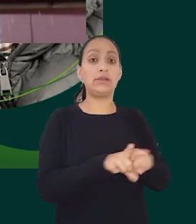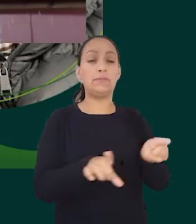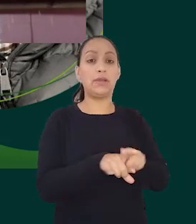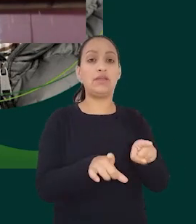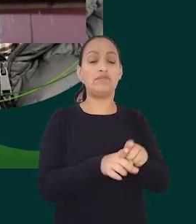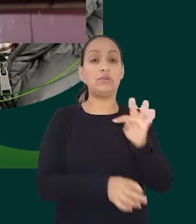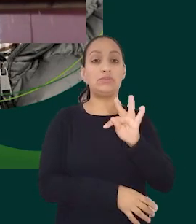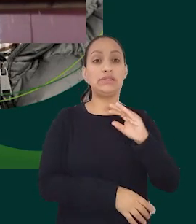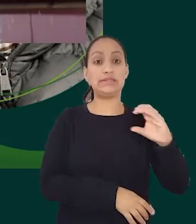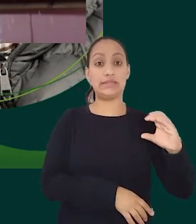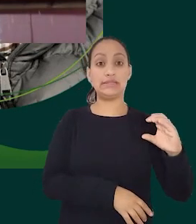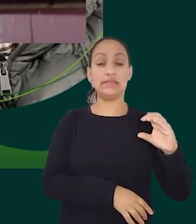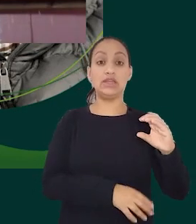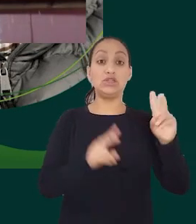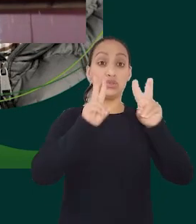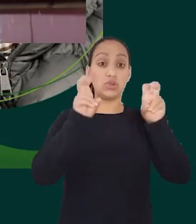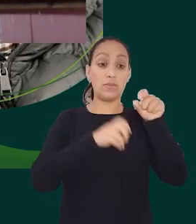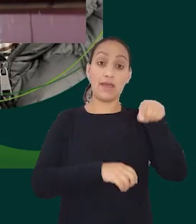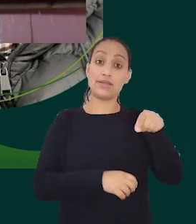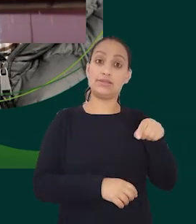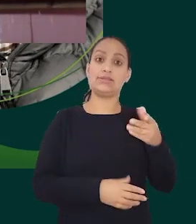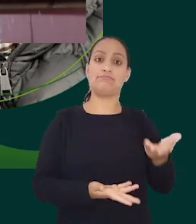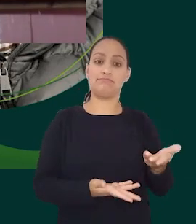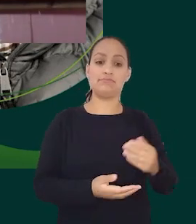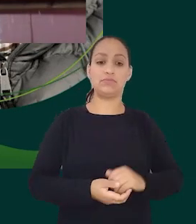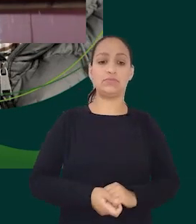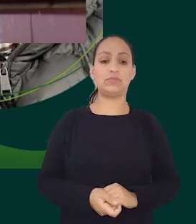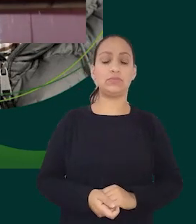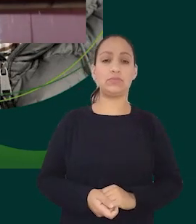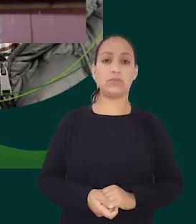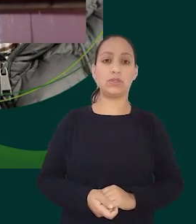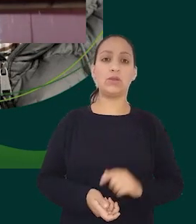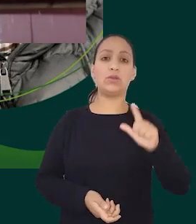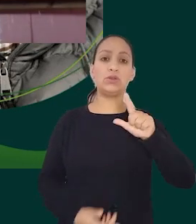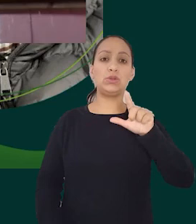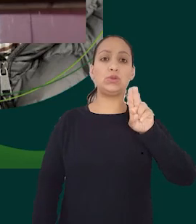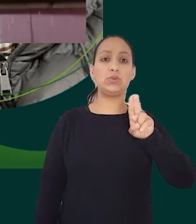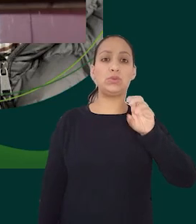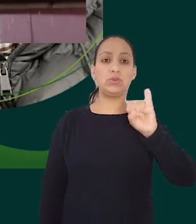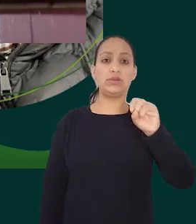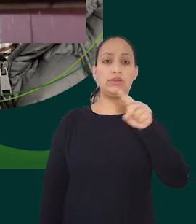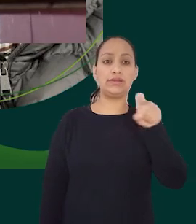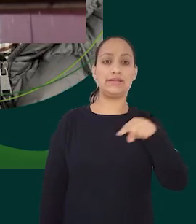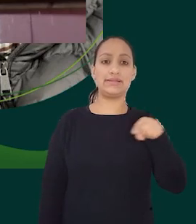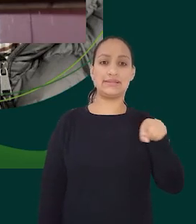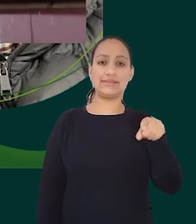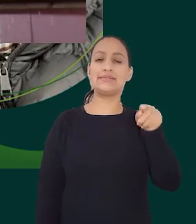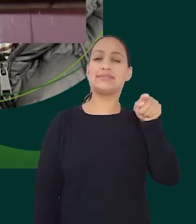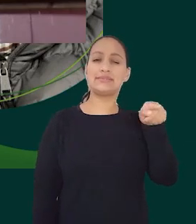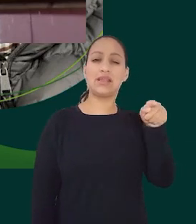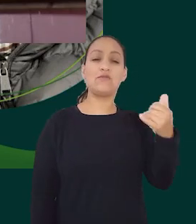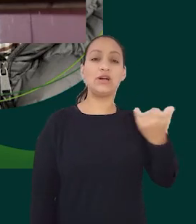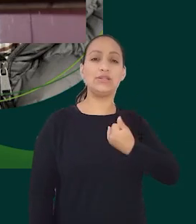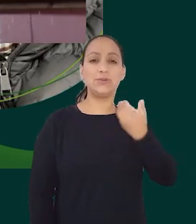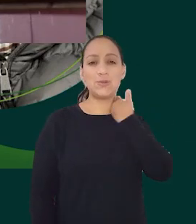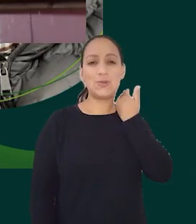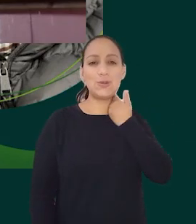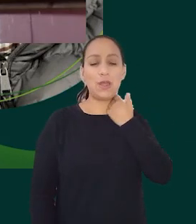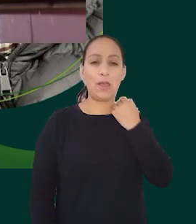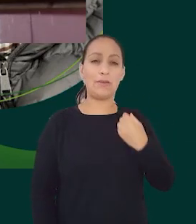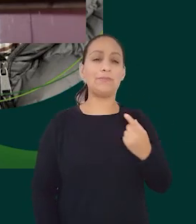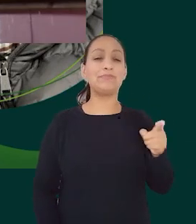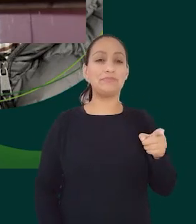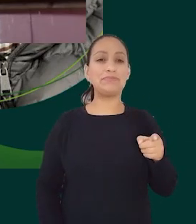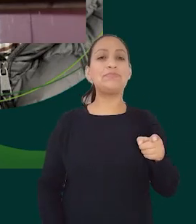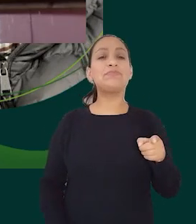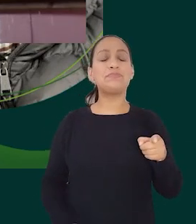conclusão agora sobre isso. Ó, o Luiz está Olha a botando mensagem ali. do Luiz. Juliano é um baita professor. Tive a oportunidade de ser